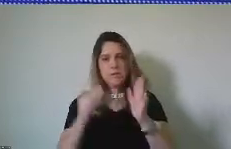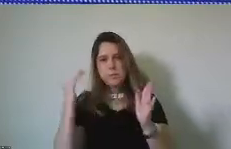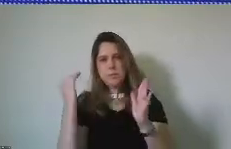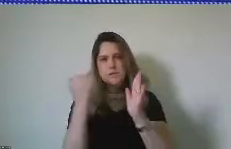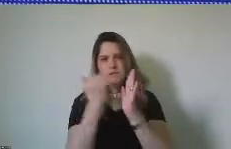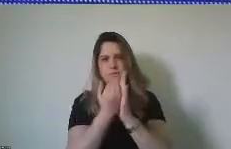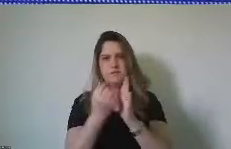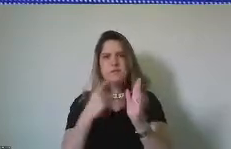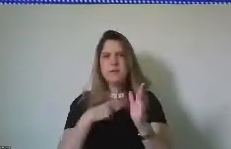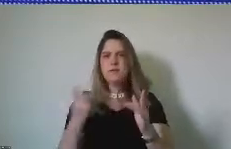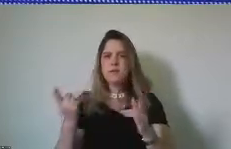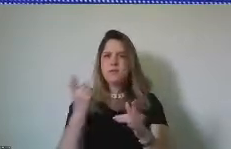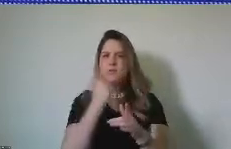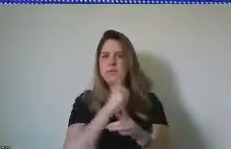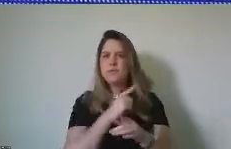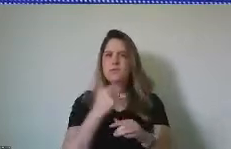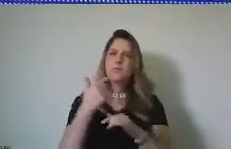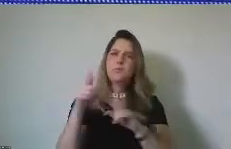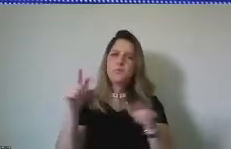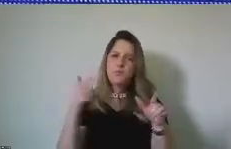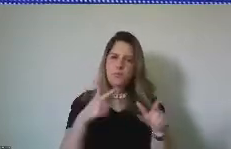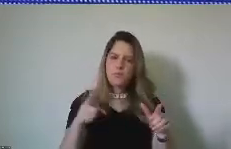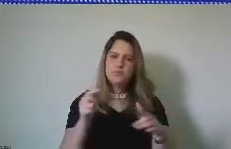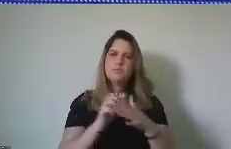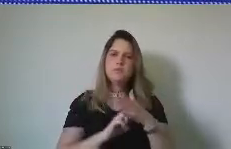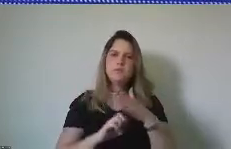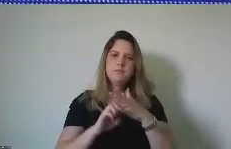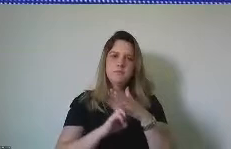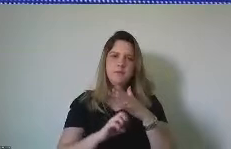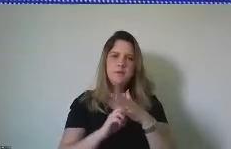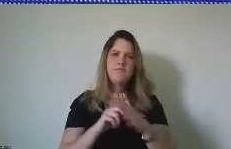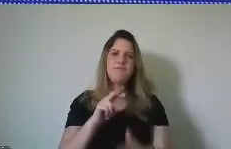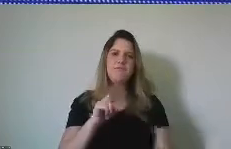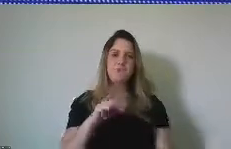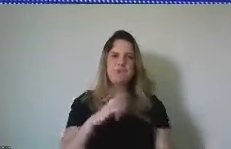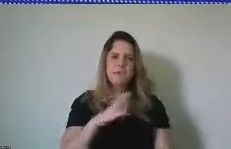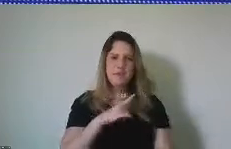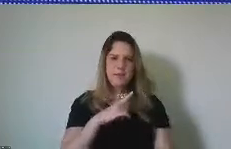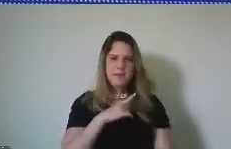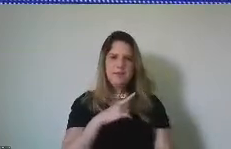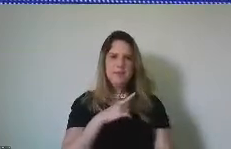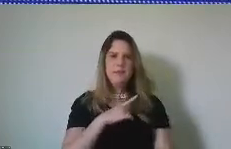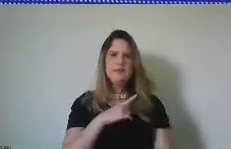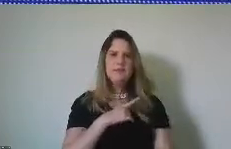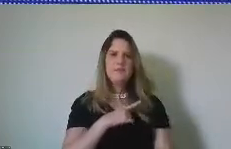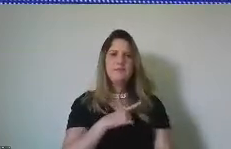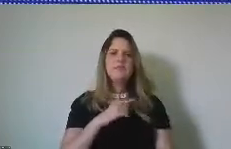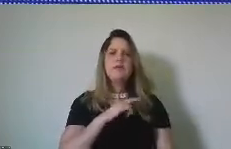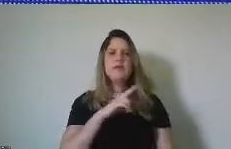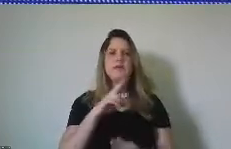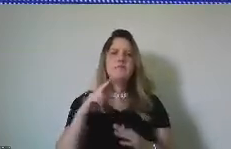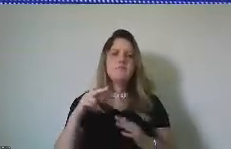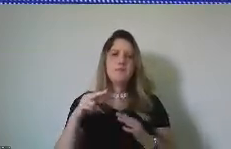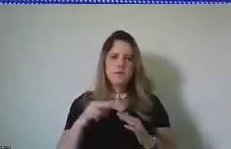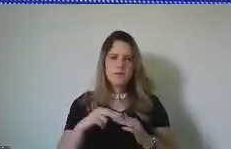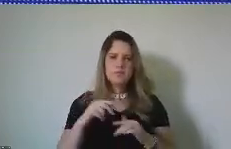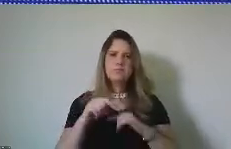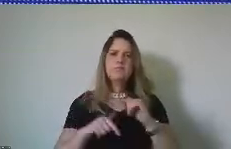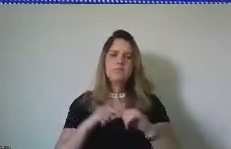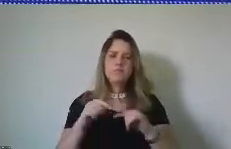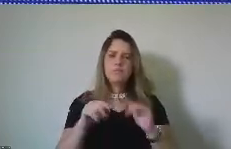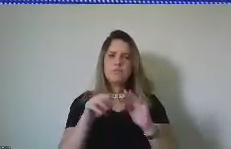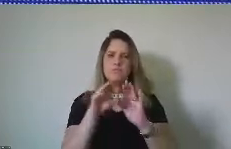realizando já o banco e preço será o outro que vai ter diferencial de mercado chá capturado e